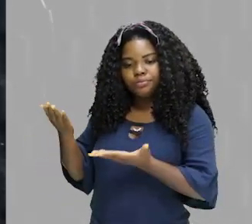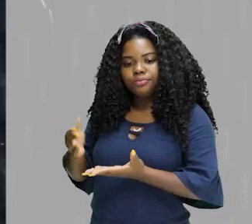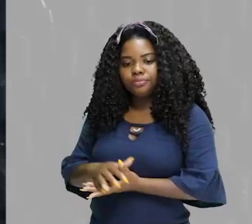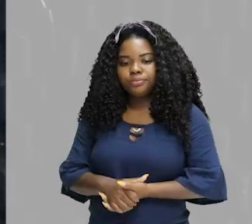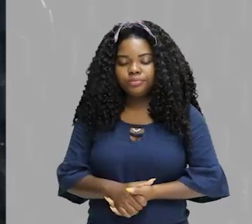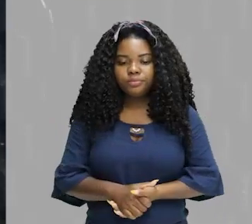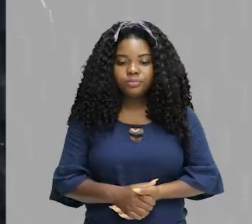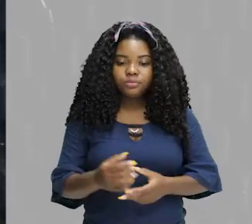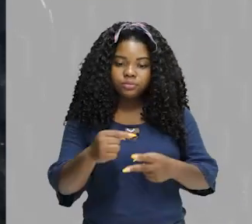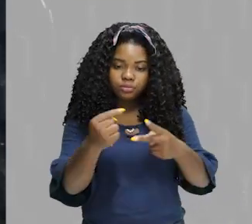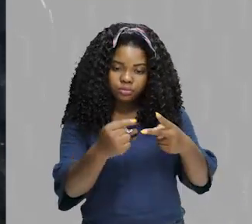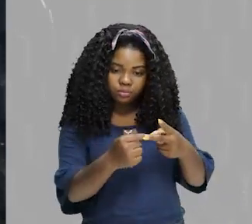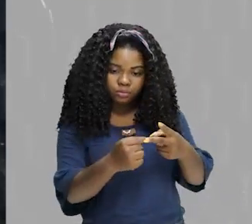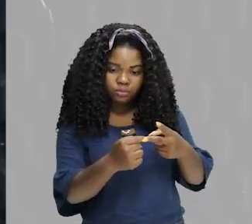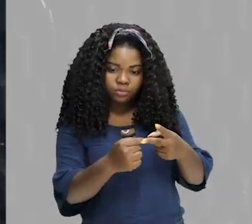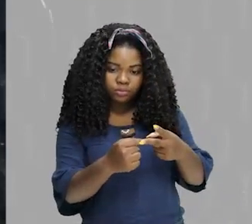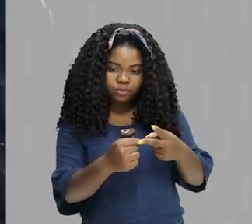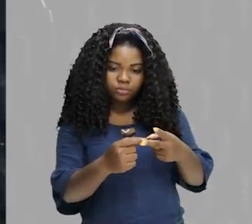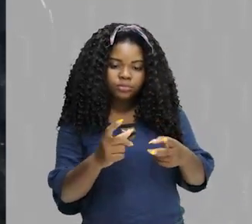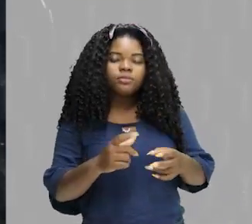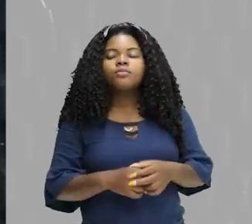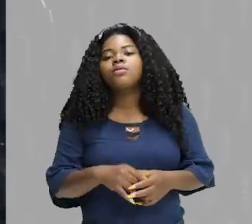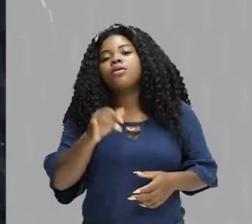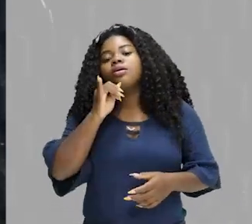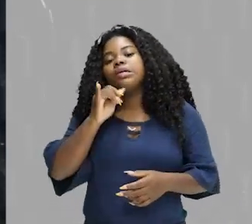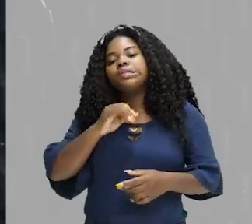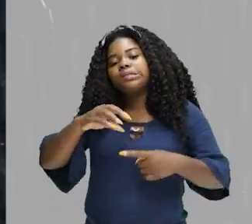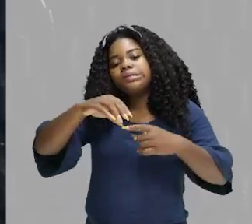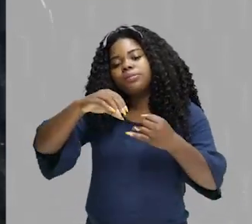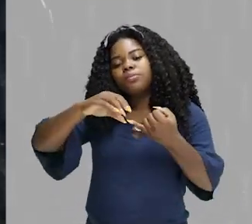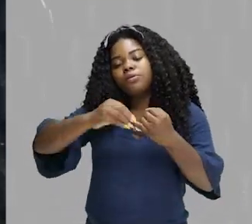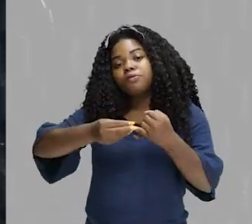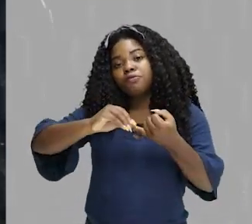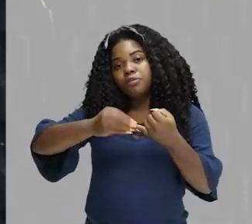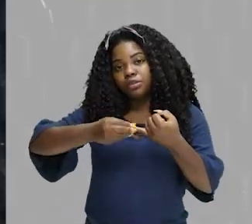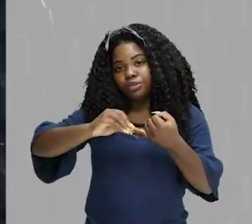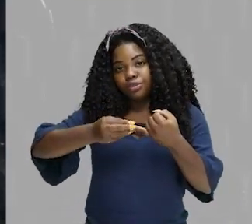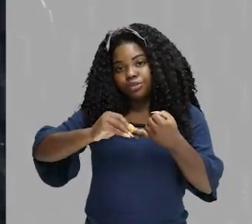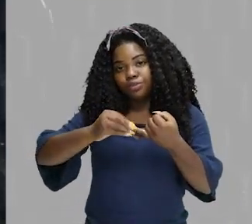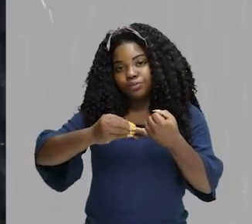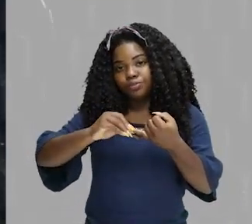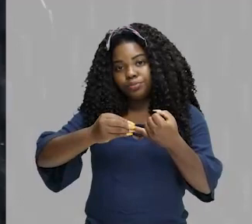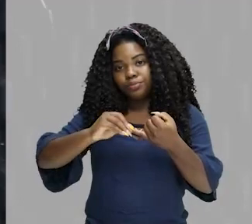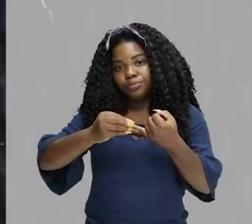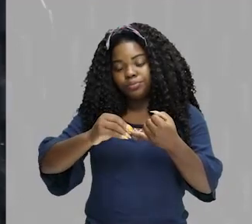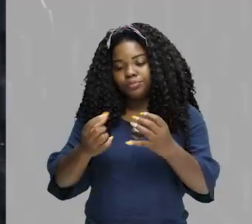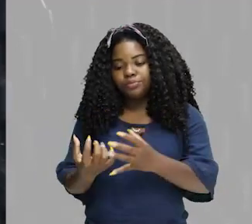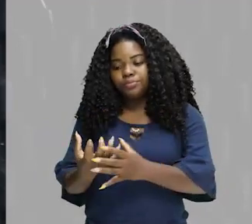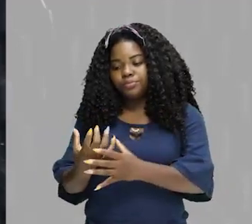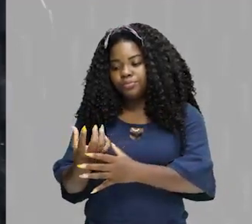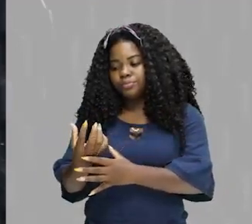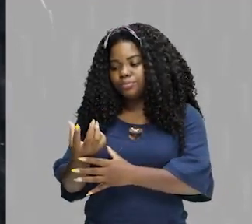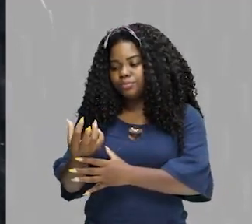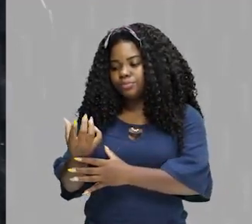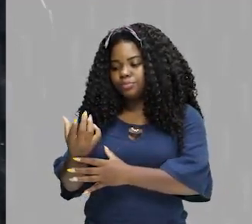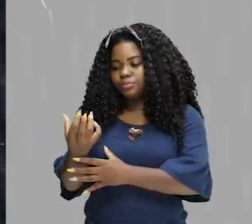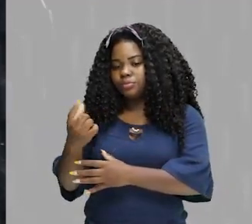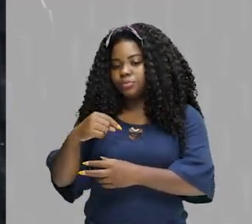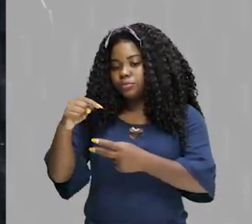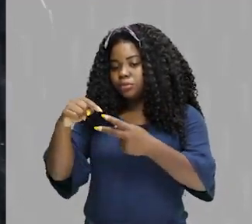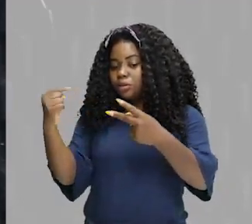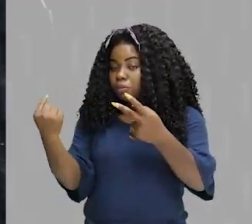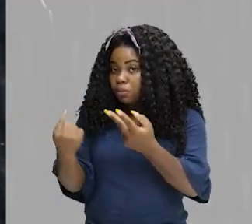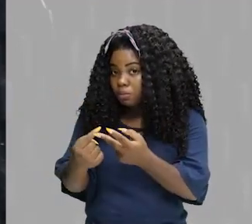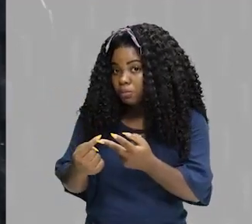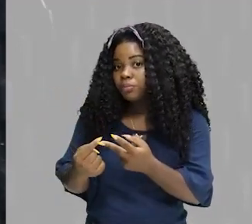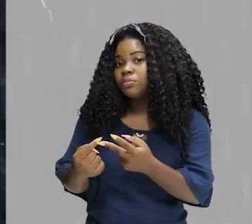2 cotilédones. Você olha para um pé de feijão, quando um pé de feijão está germinando, ela vai ter 2